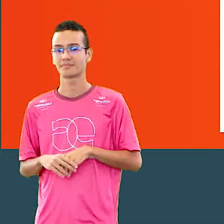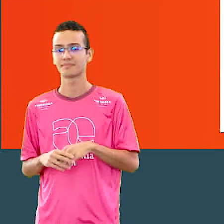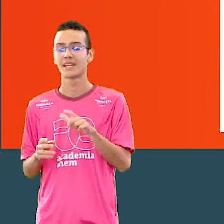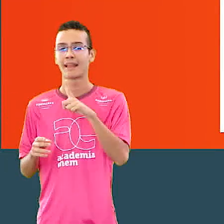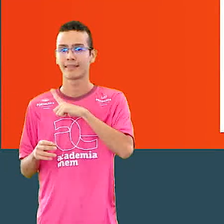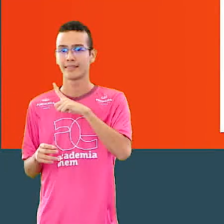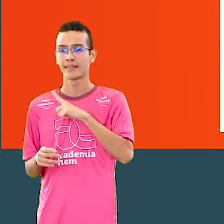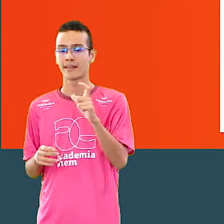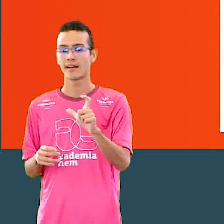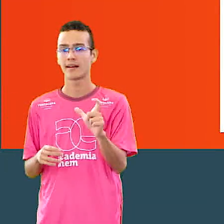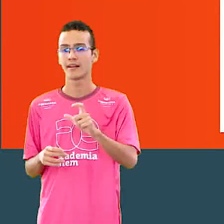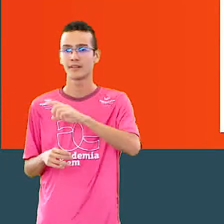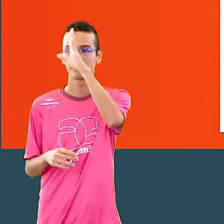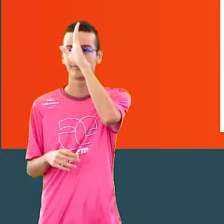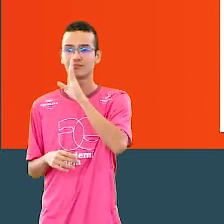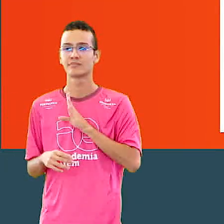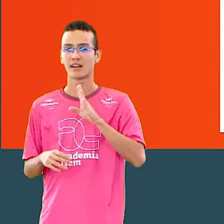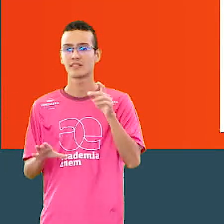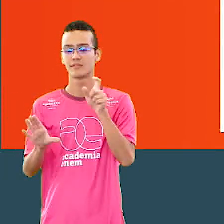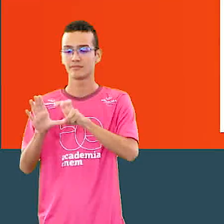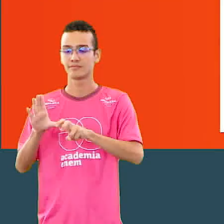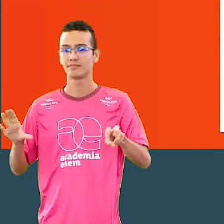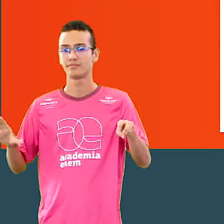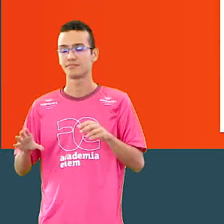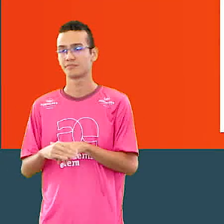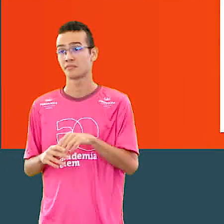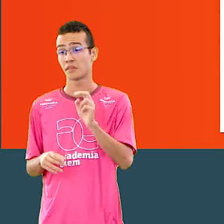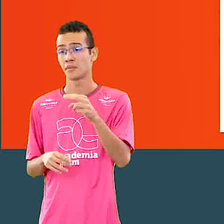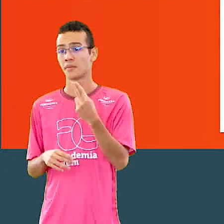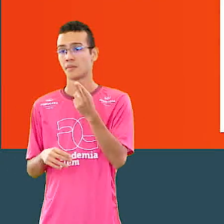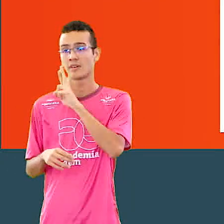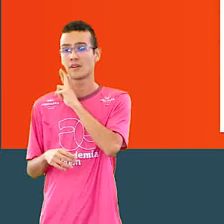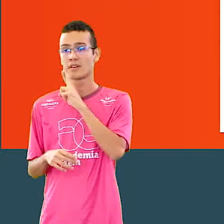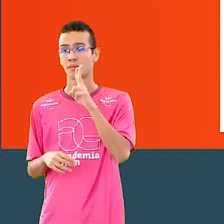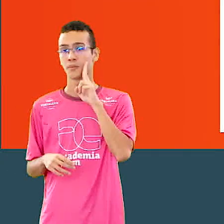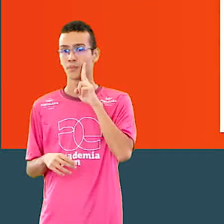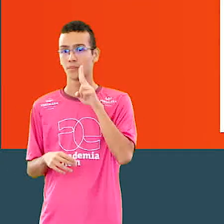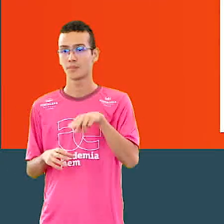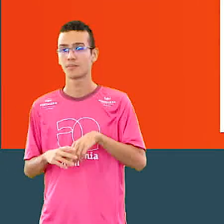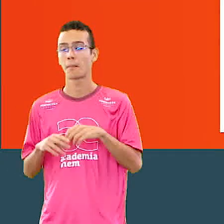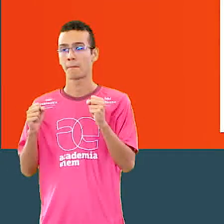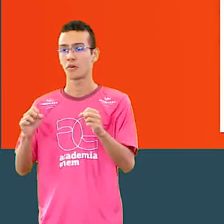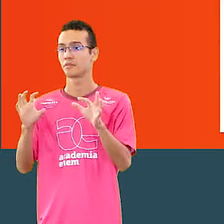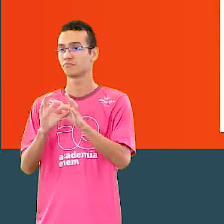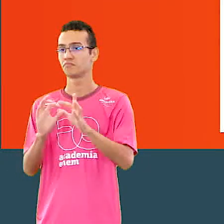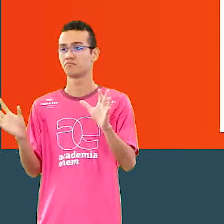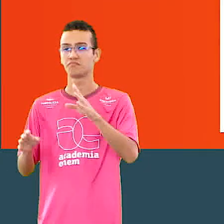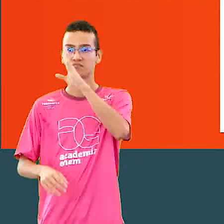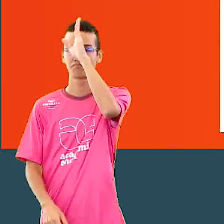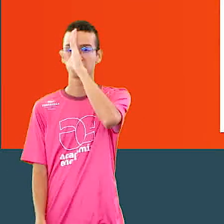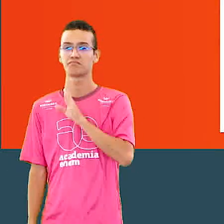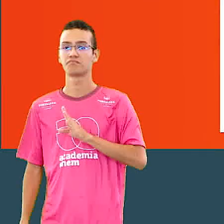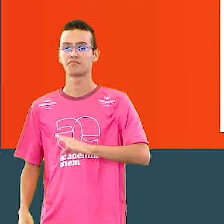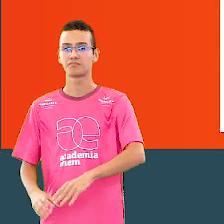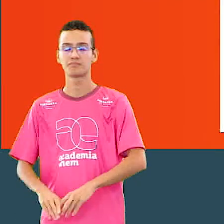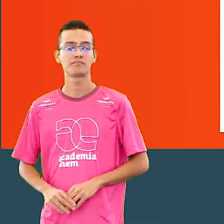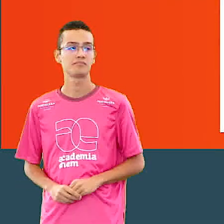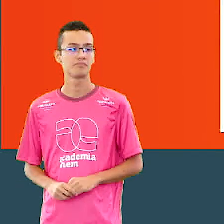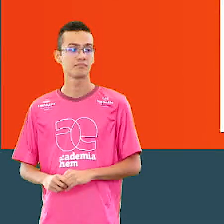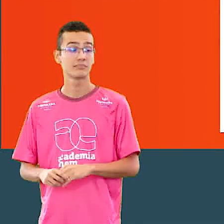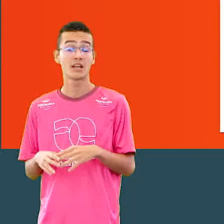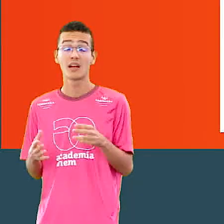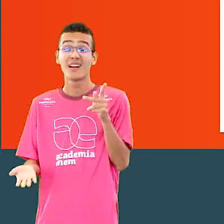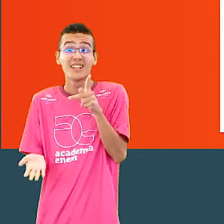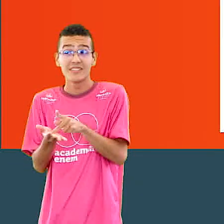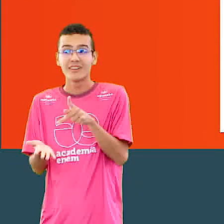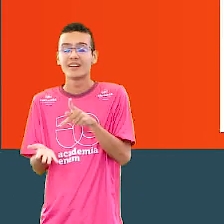restaurante universitário. Você pode almoçar, jantar no restaurante 0800. Na verdade, gente, o RU das universidades